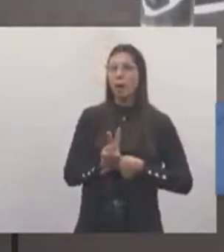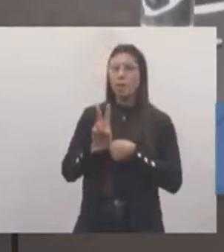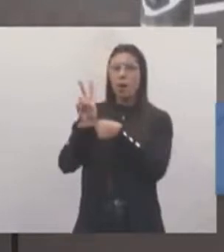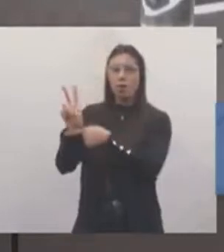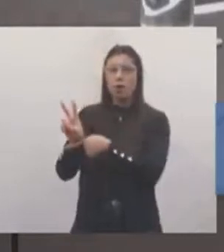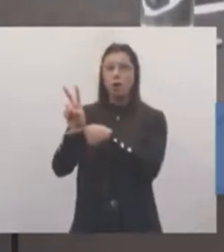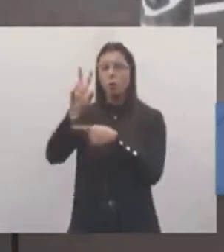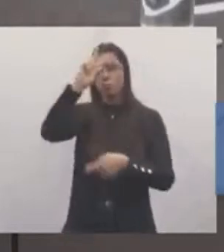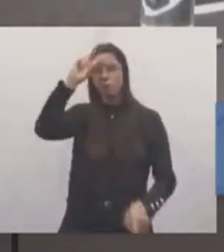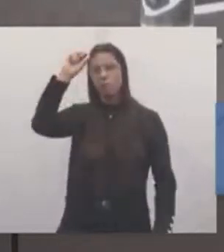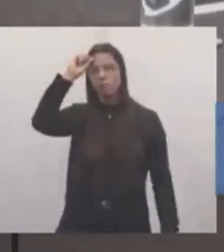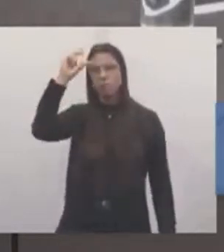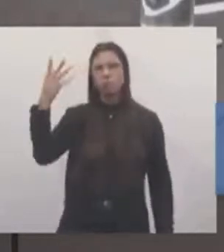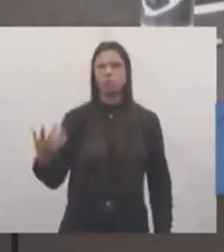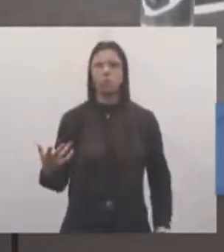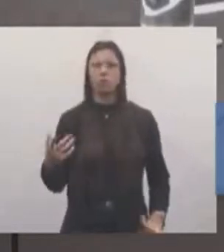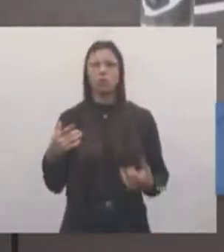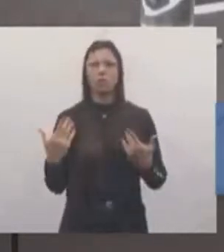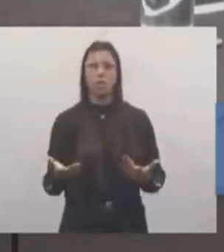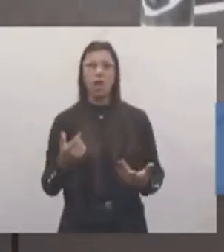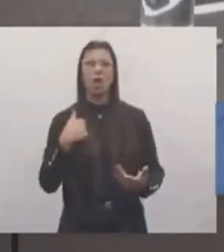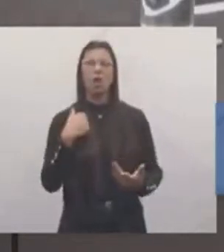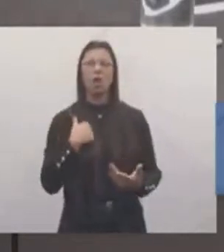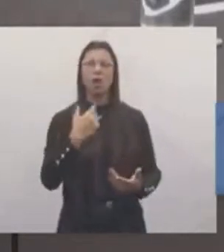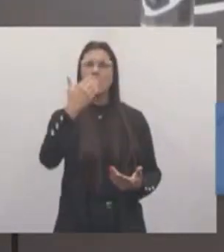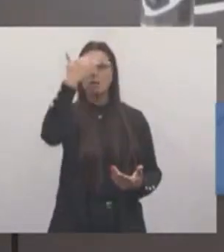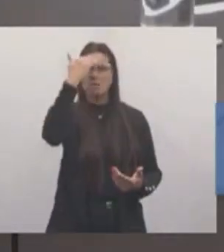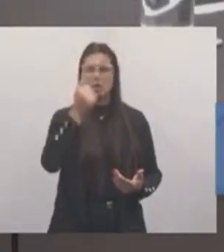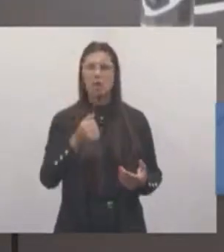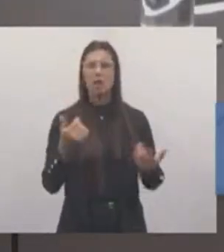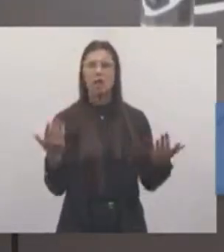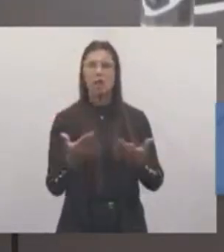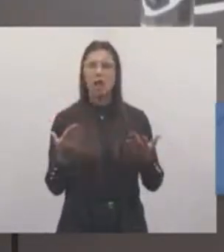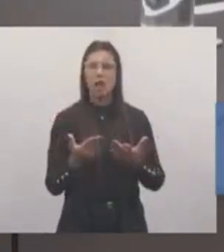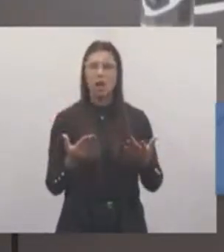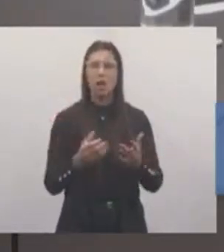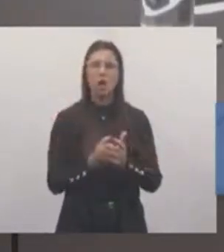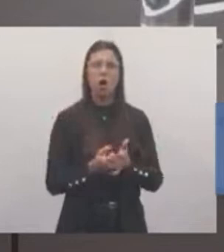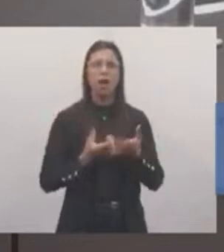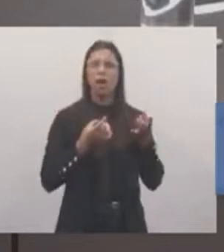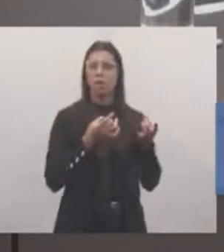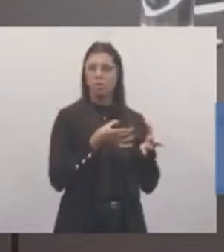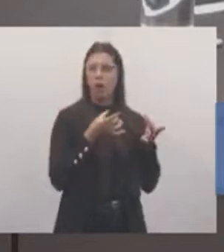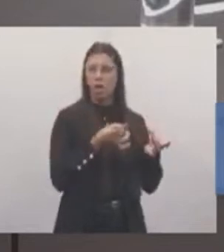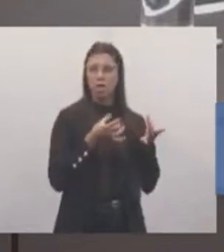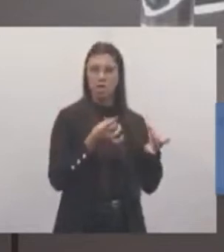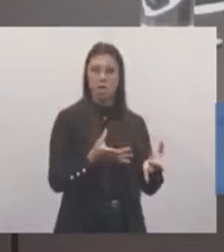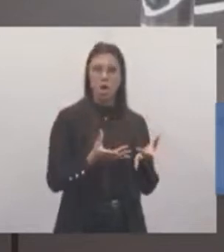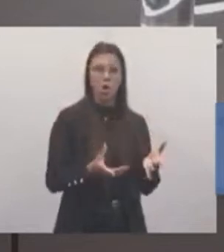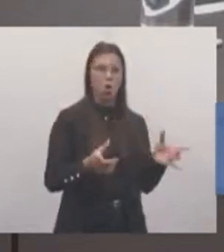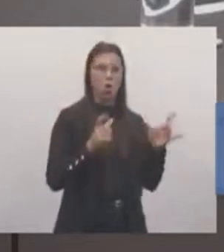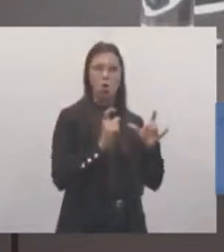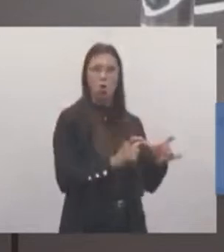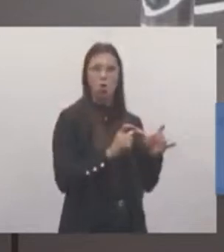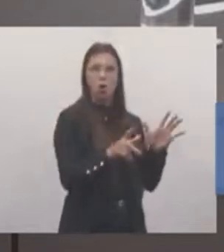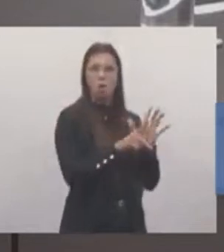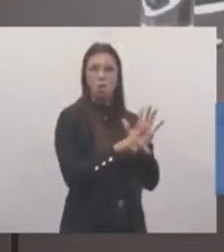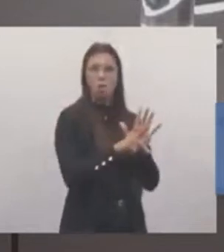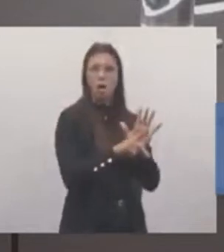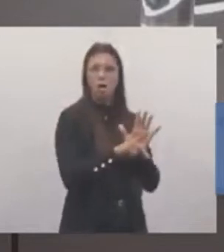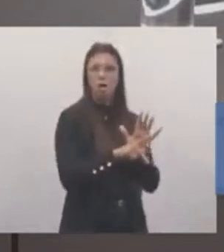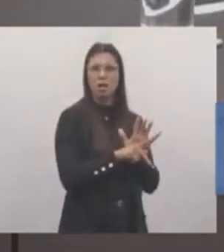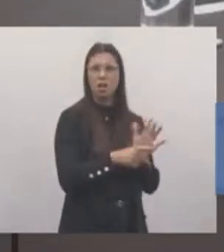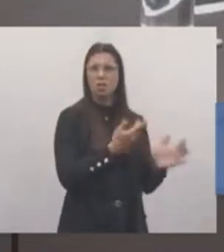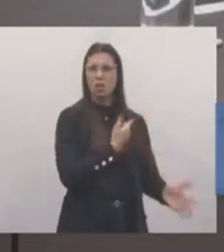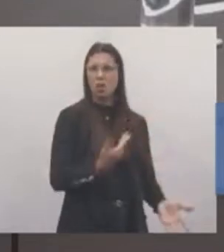estava, mas pasmem, eu fiquei sabendo que foi vendido o Clube da Saudade para uma empresa privada. Eu acho que é um absurdo. Como que vende um imóvel público? Né? Esse imóvel